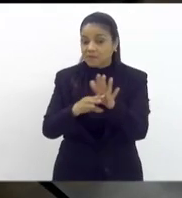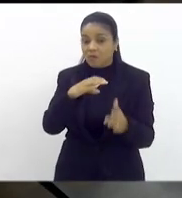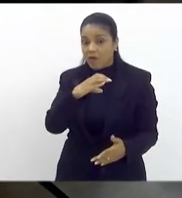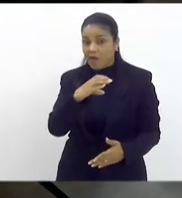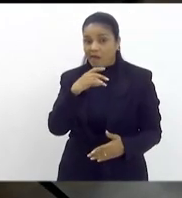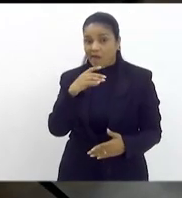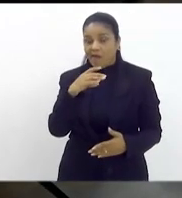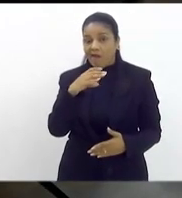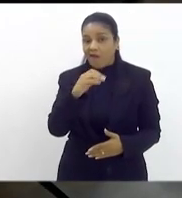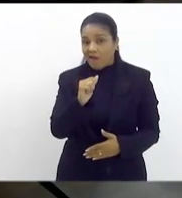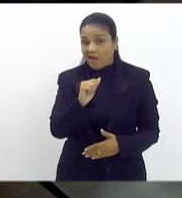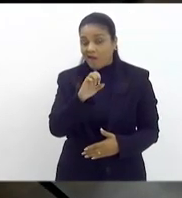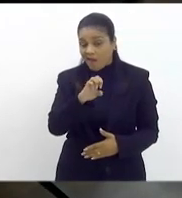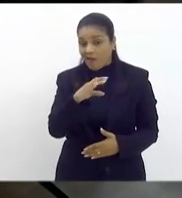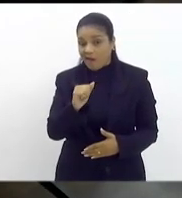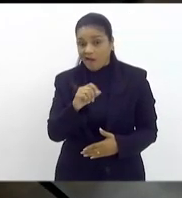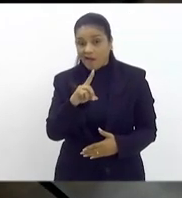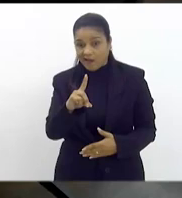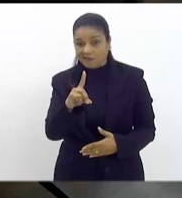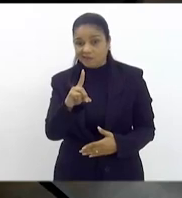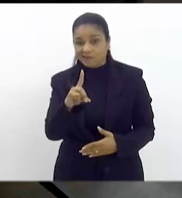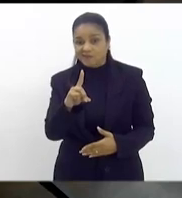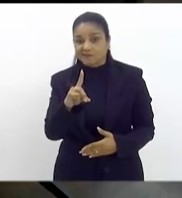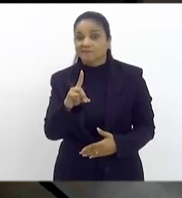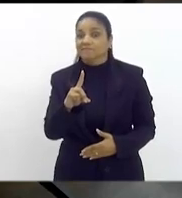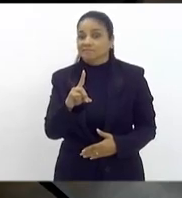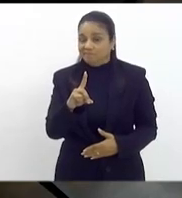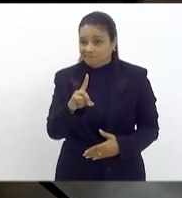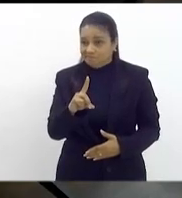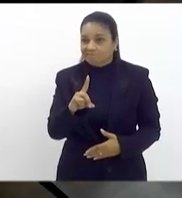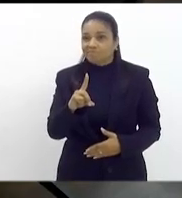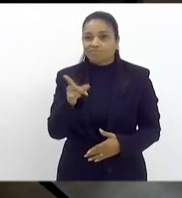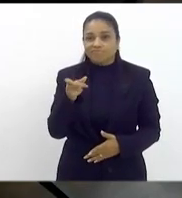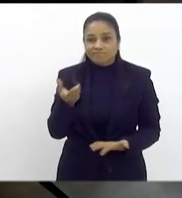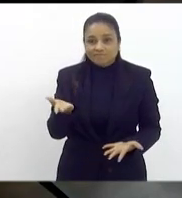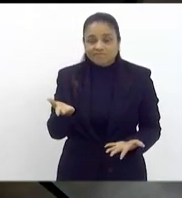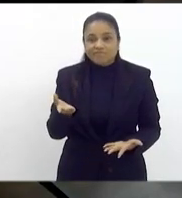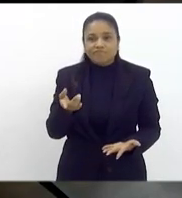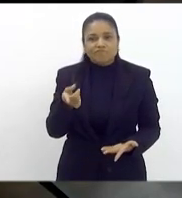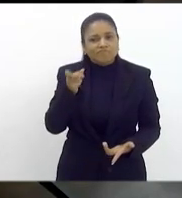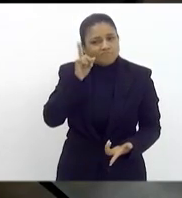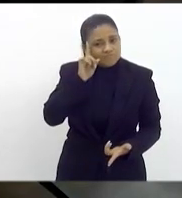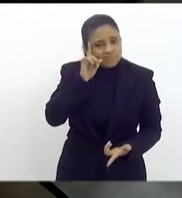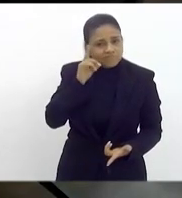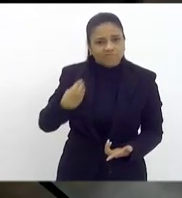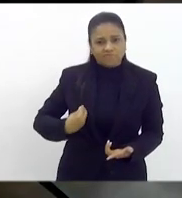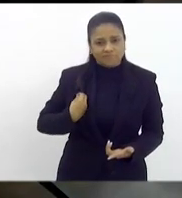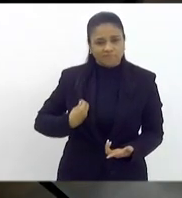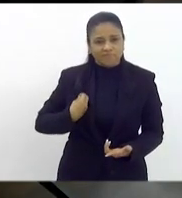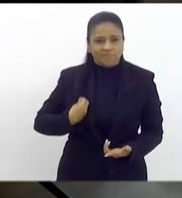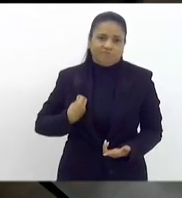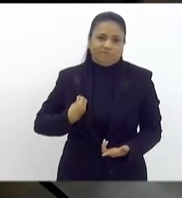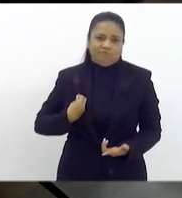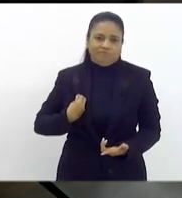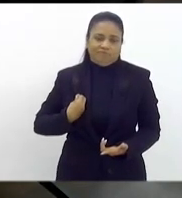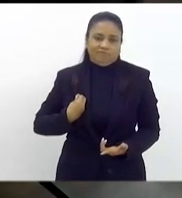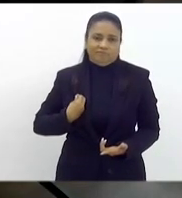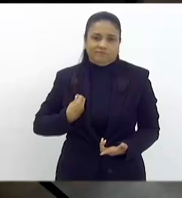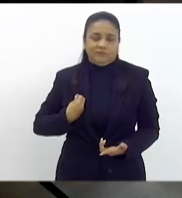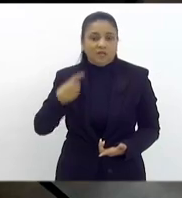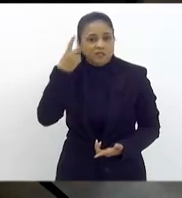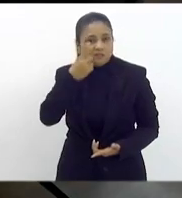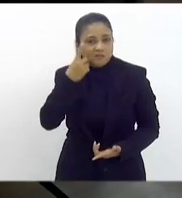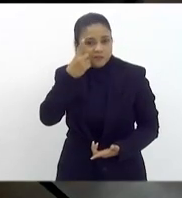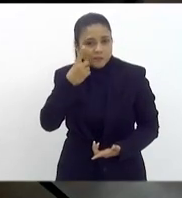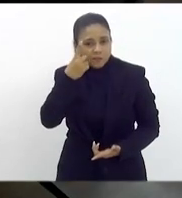caso real que existe muitos, todos os dias. Existe uma. Deve existir, deputado Fábio Silva foi preciso, uma